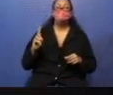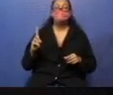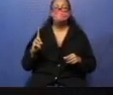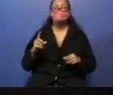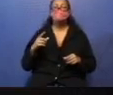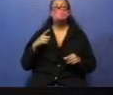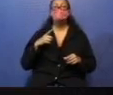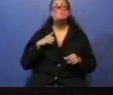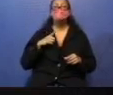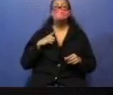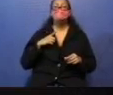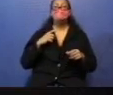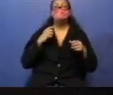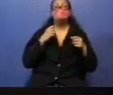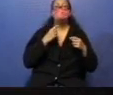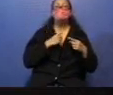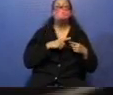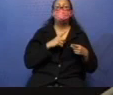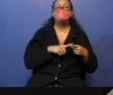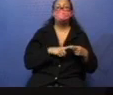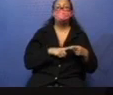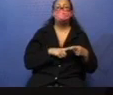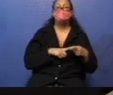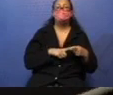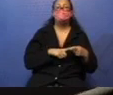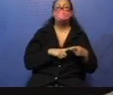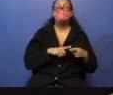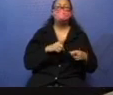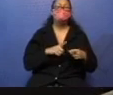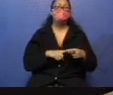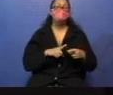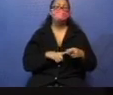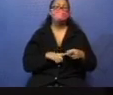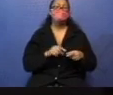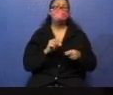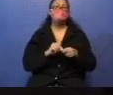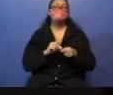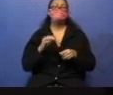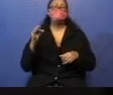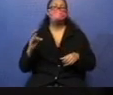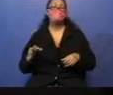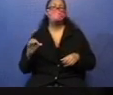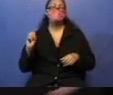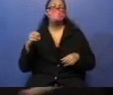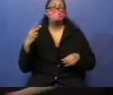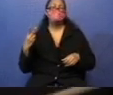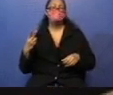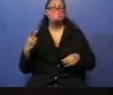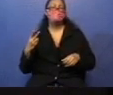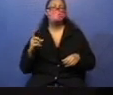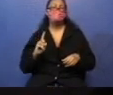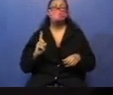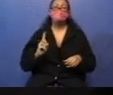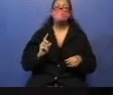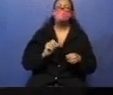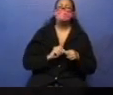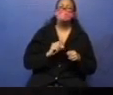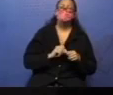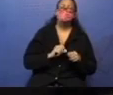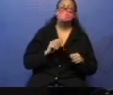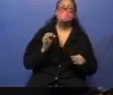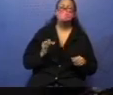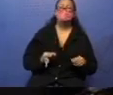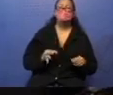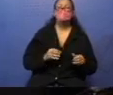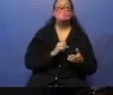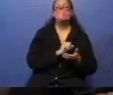porquê. Por que você acha que ela não está fazendo certo ou não está fazendo certo? Faça a sua resposta.